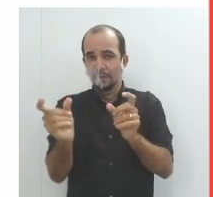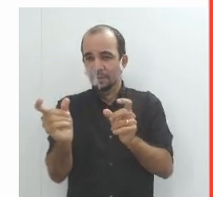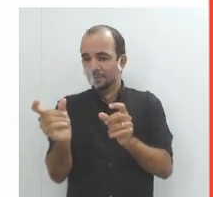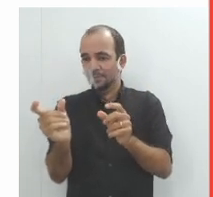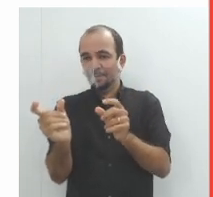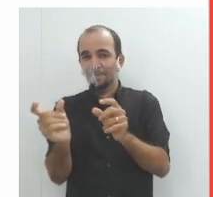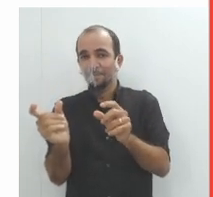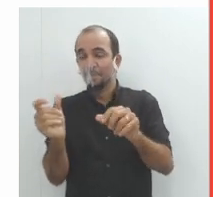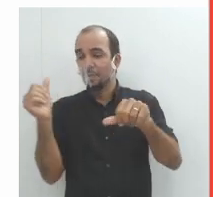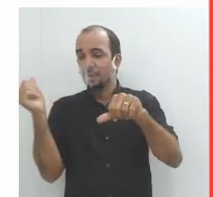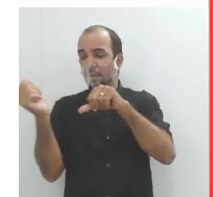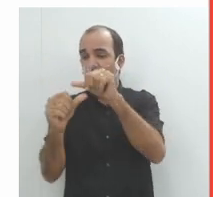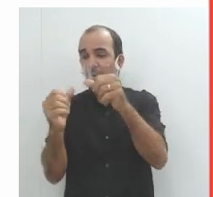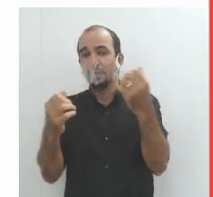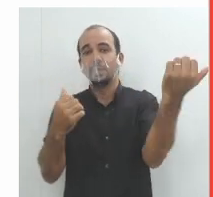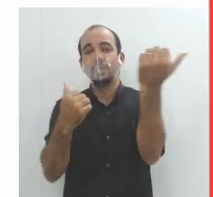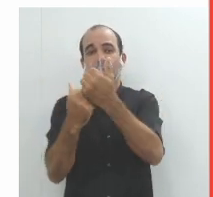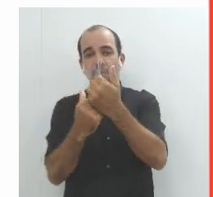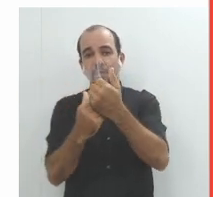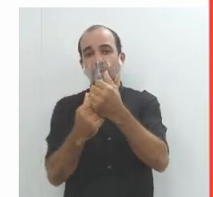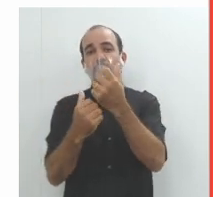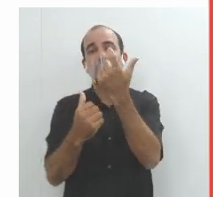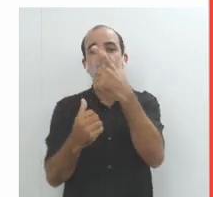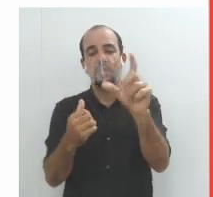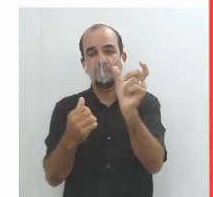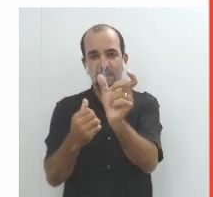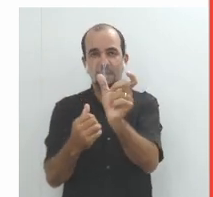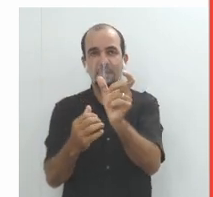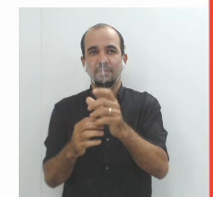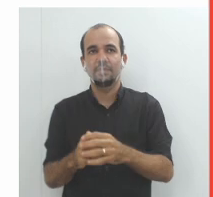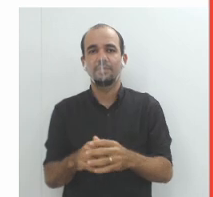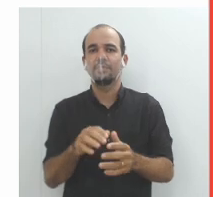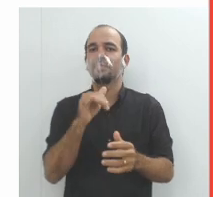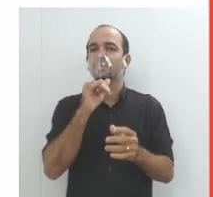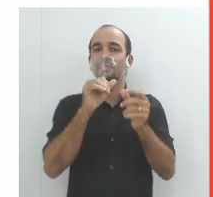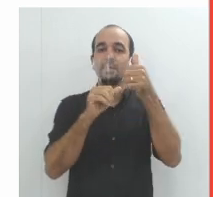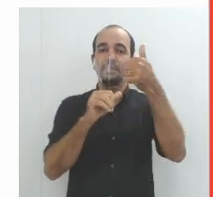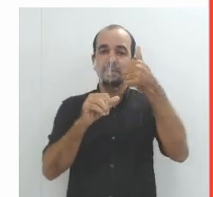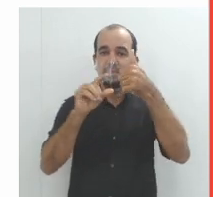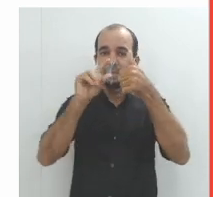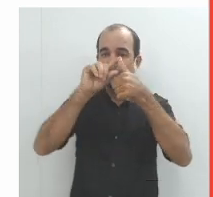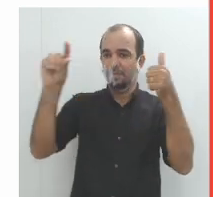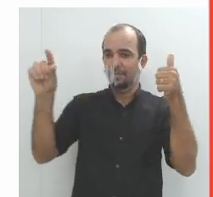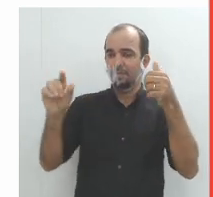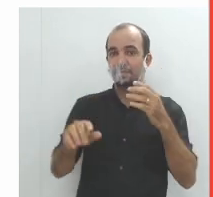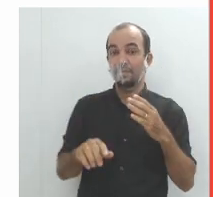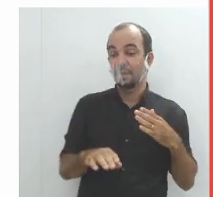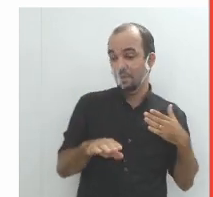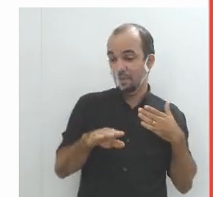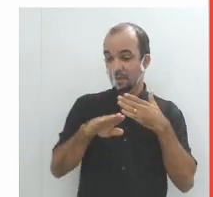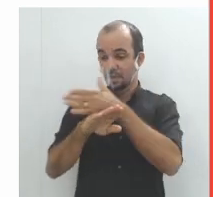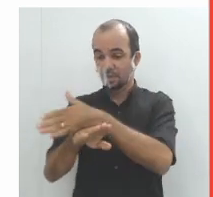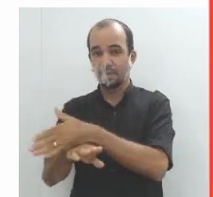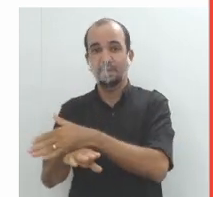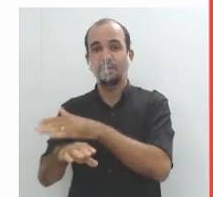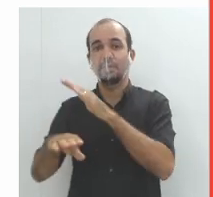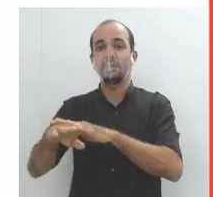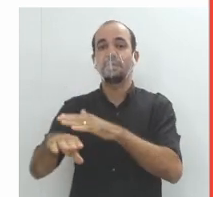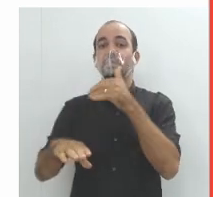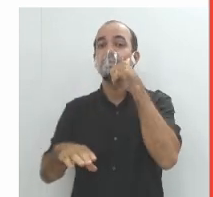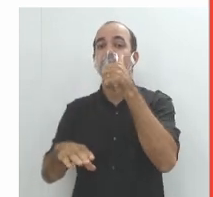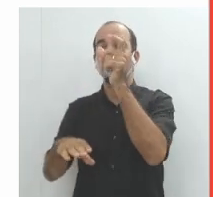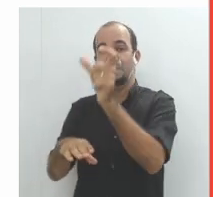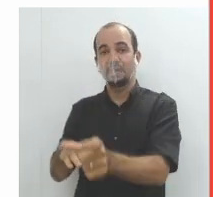Então vamos lá. Ao entrar no quarto, Ana gritou. Seria com desespero,